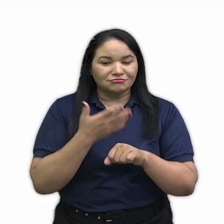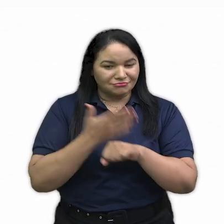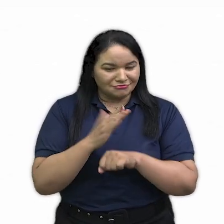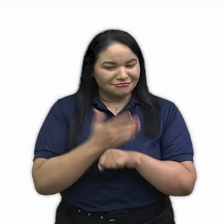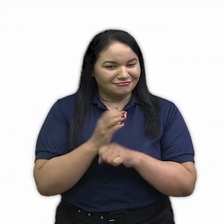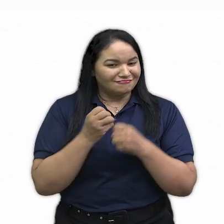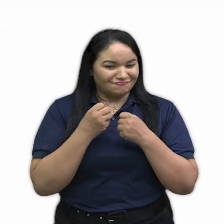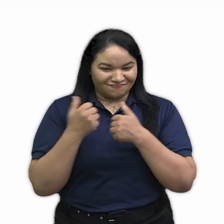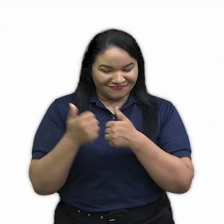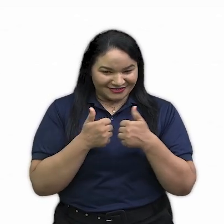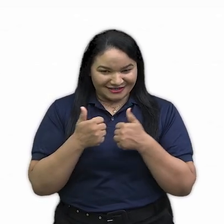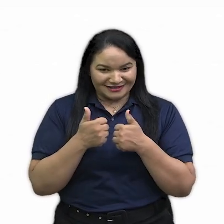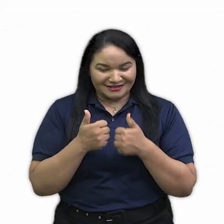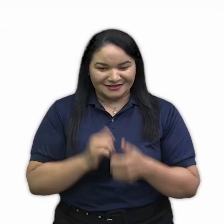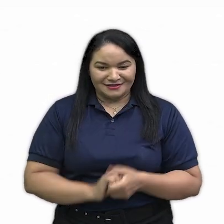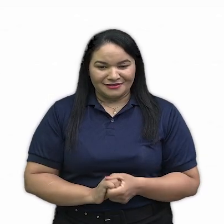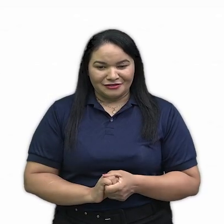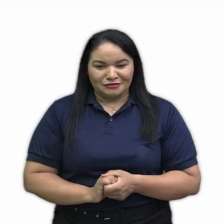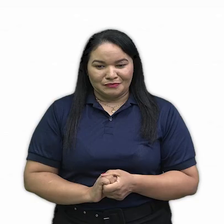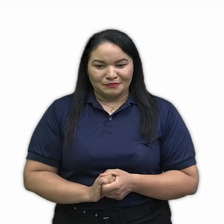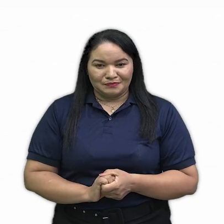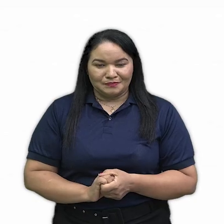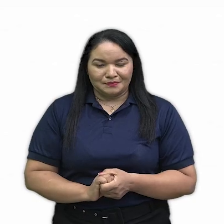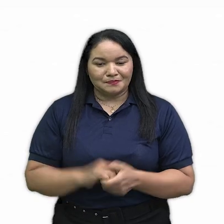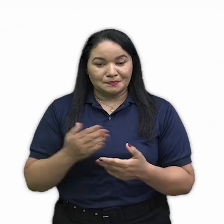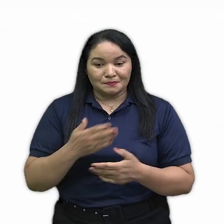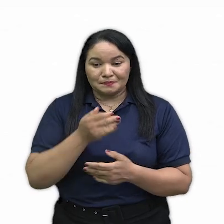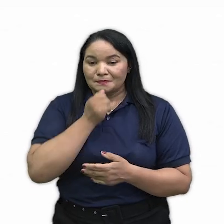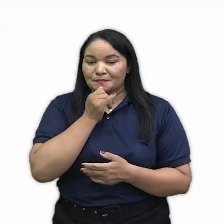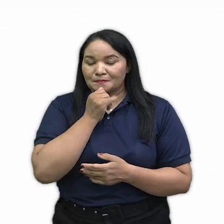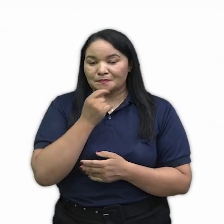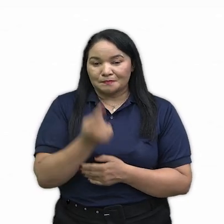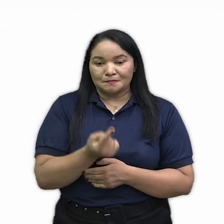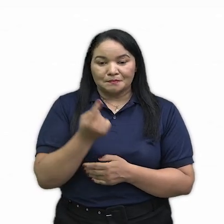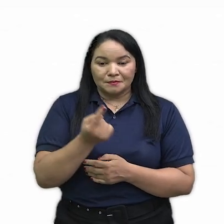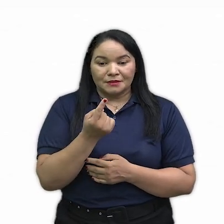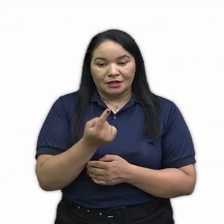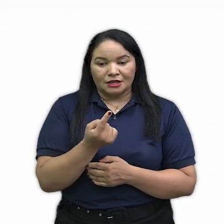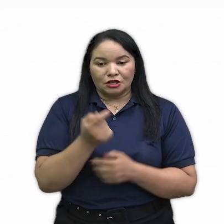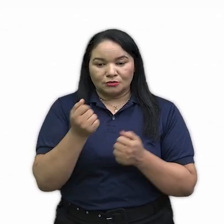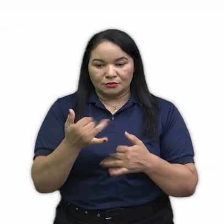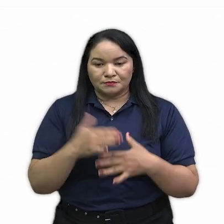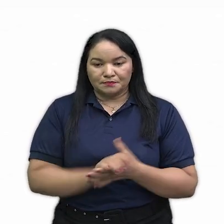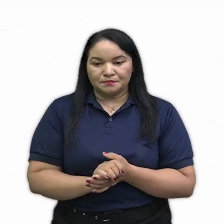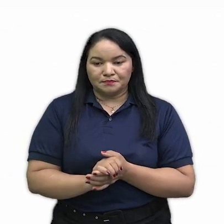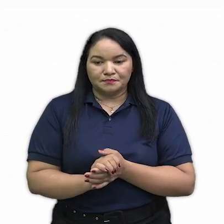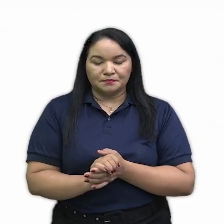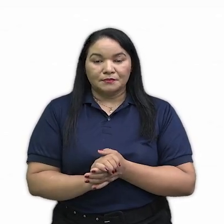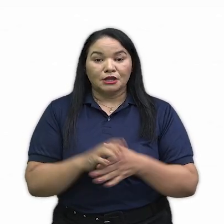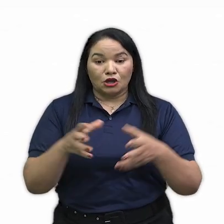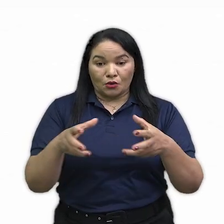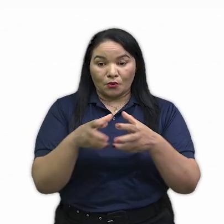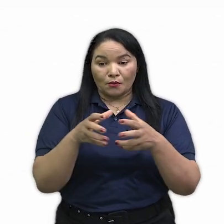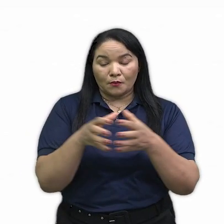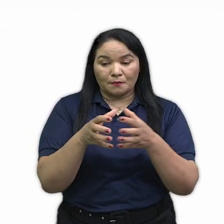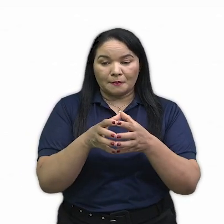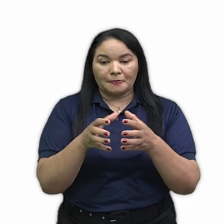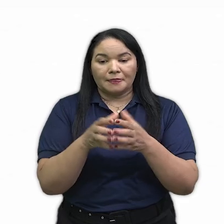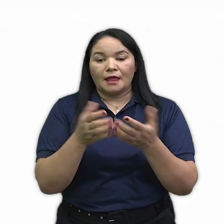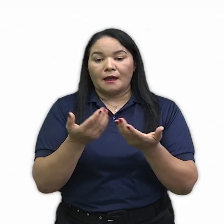bom. A questão, então, o exemplo 1 diz o seguinte: os jogadores de uma equipe de